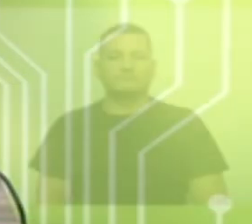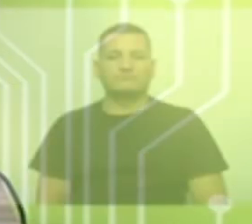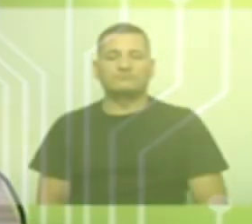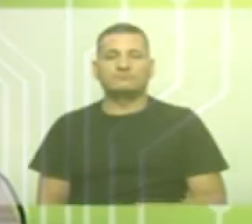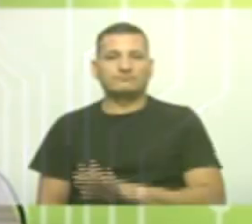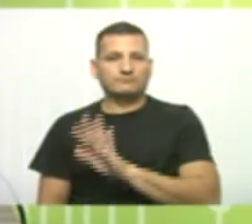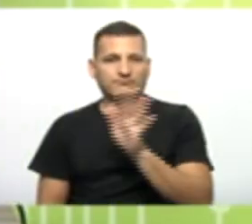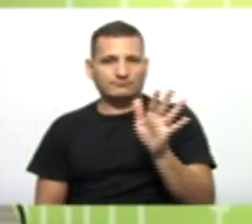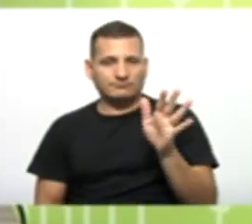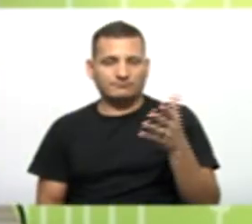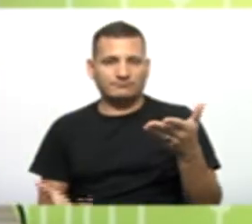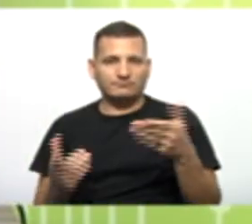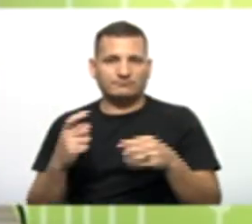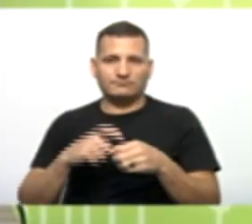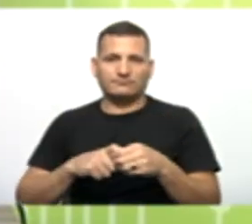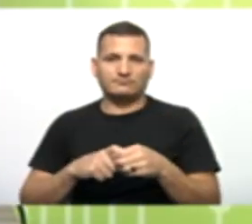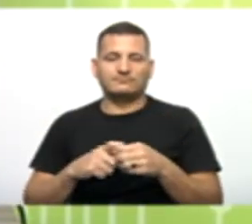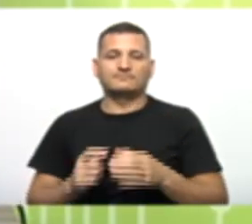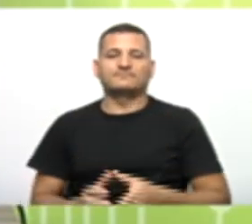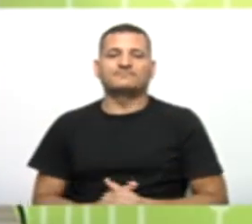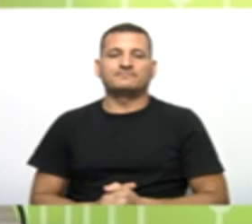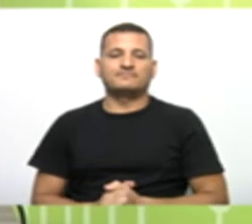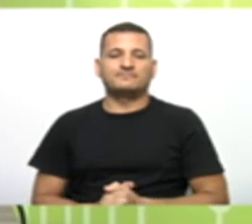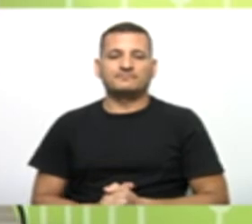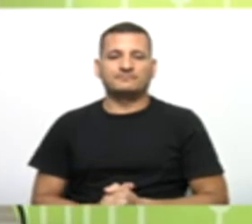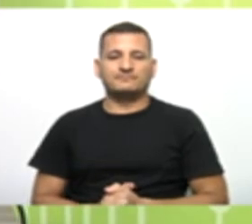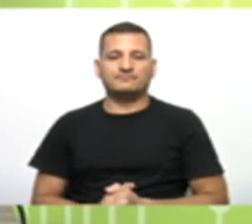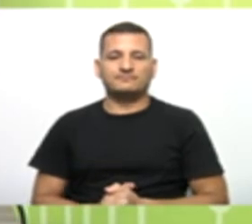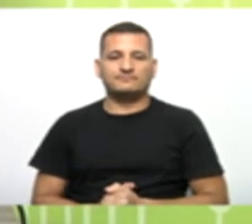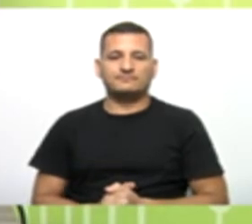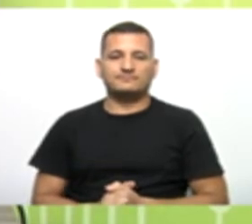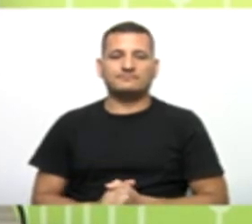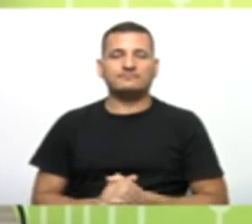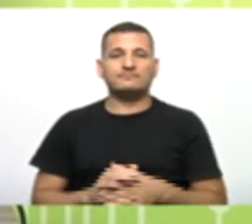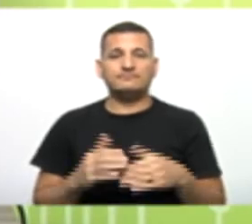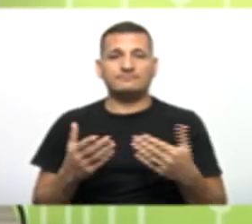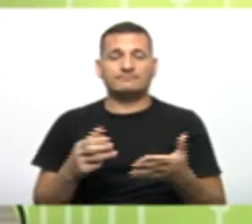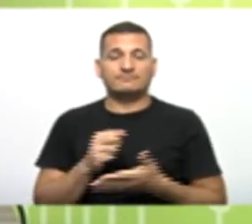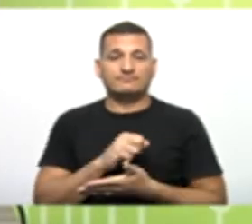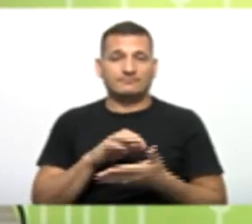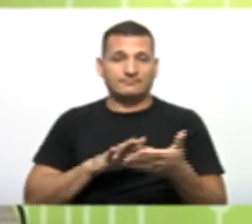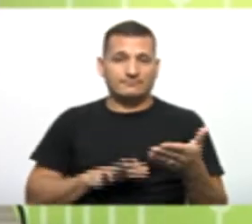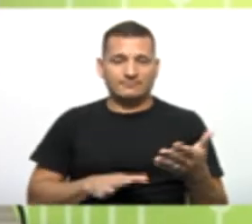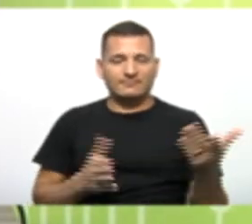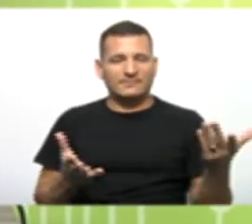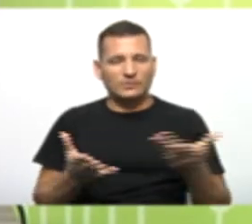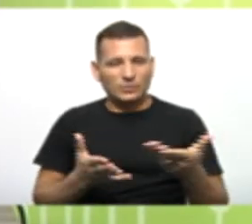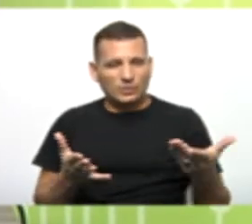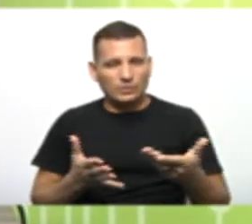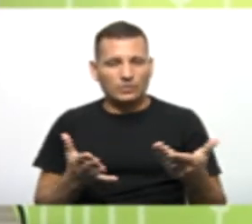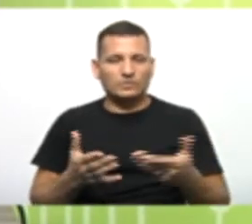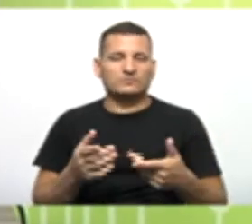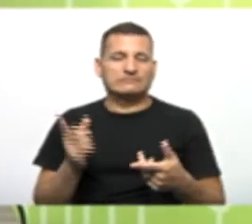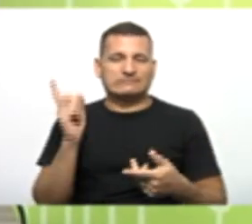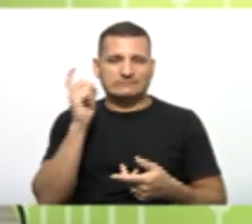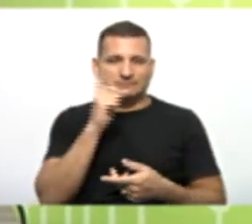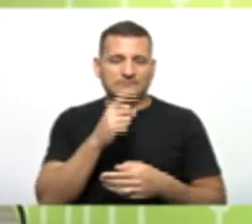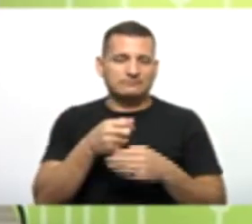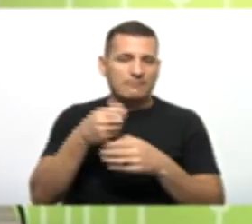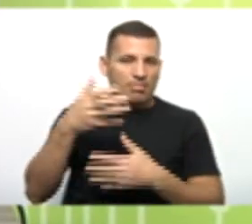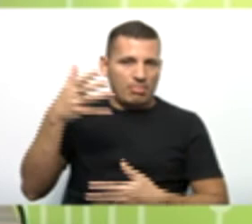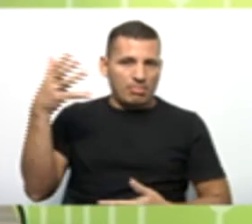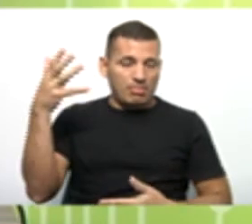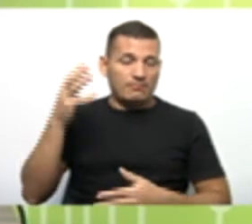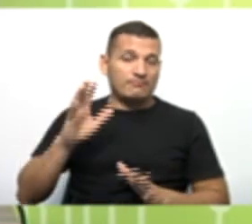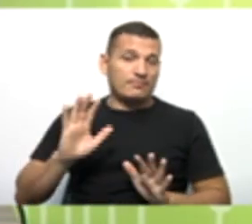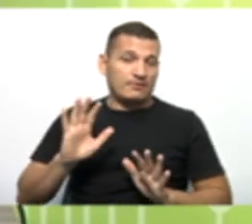Olá pessoal, estamos de volta. A atividade de sala hoje foi um pouquinho mais extensa, né? Um pouquinho mais complicada. Pessoal, mão na